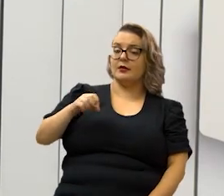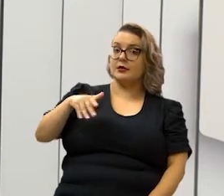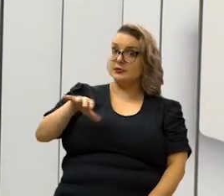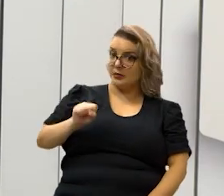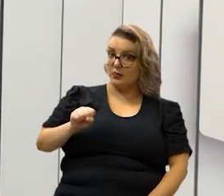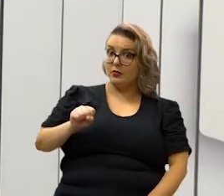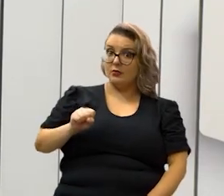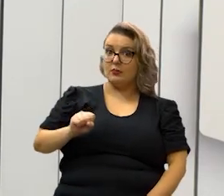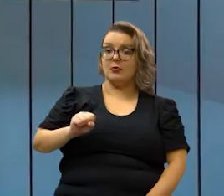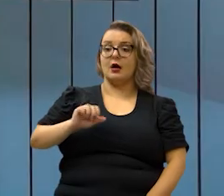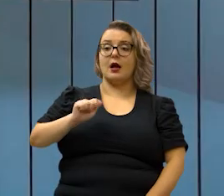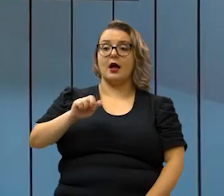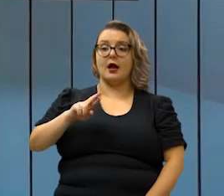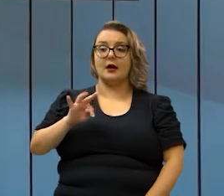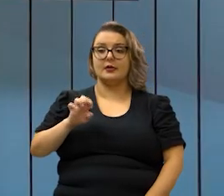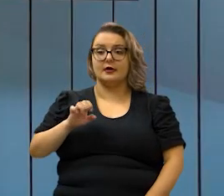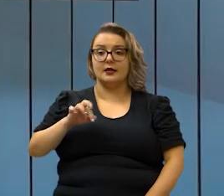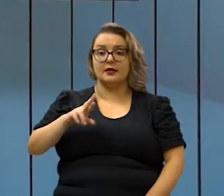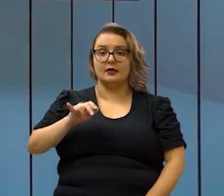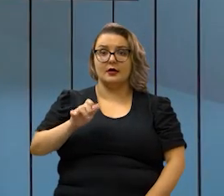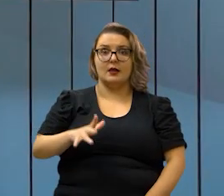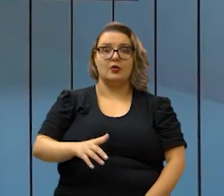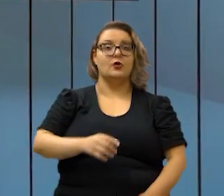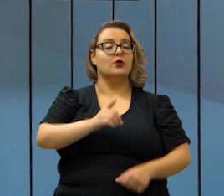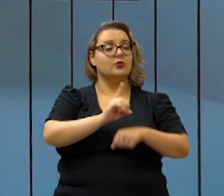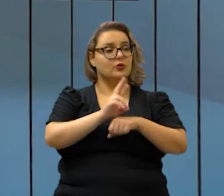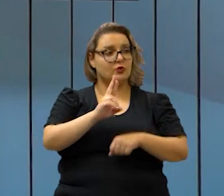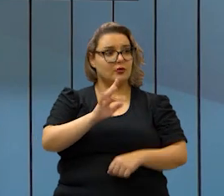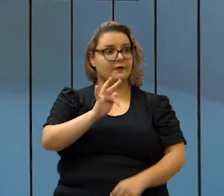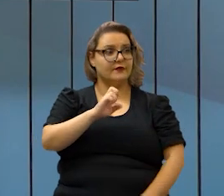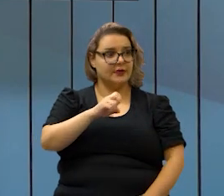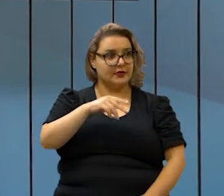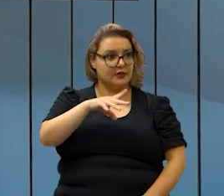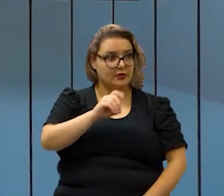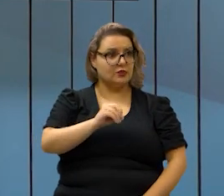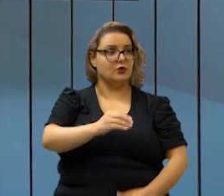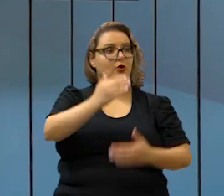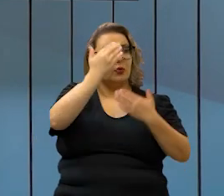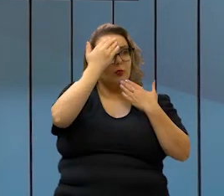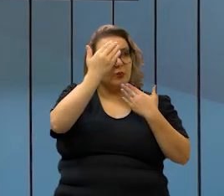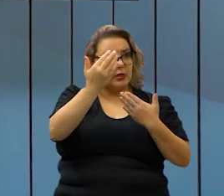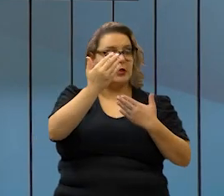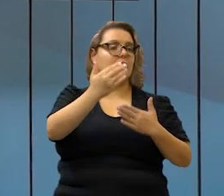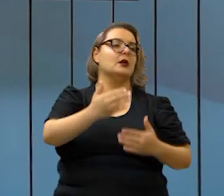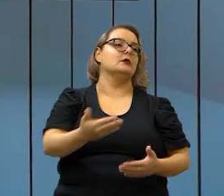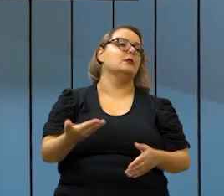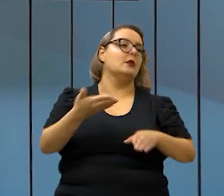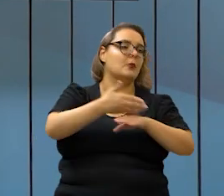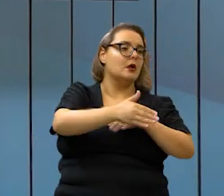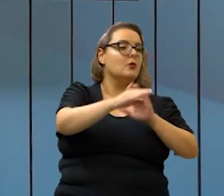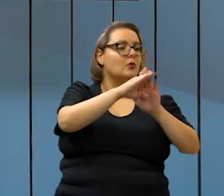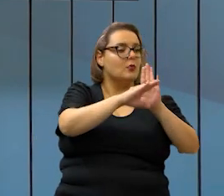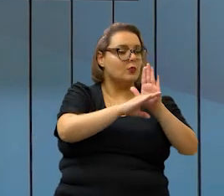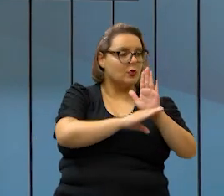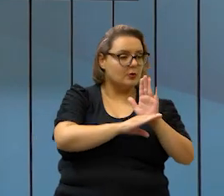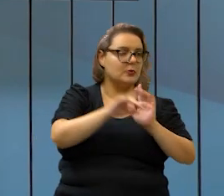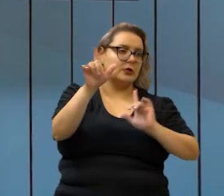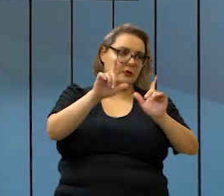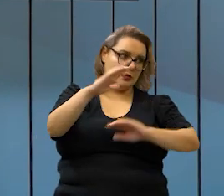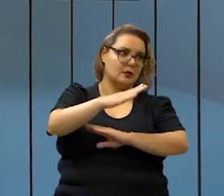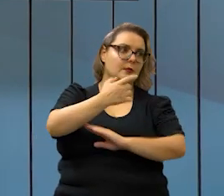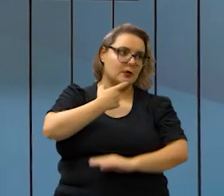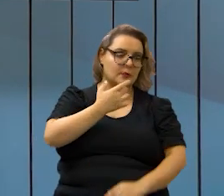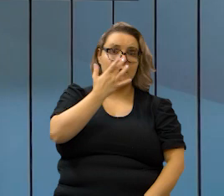arterial. Doutor Fernando, muito obrigada pela sua participação aqui nesse nosso quadro da TV Câmara Campinas.